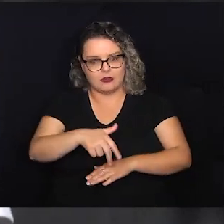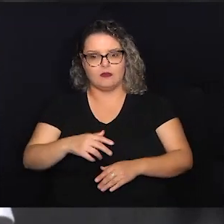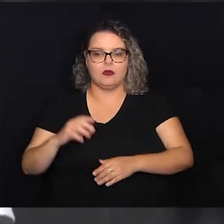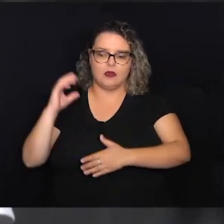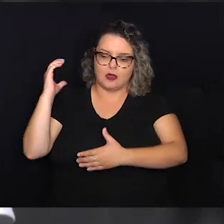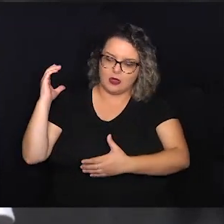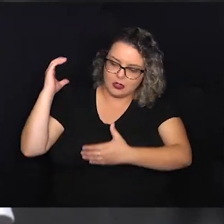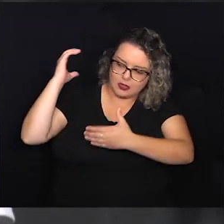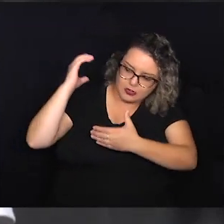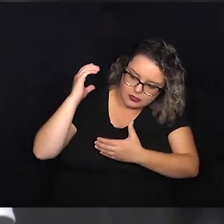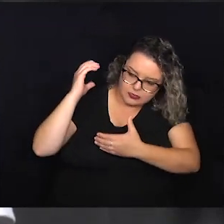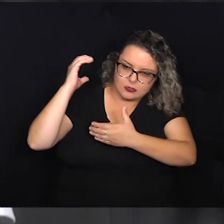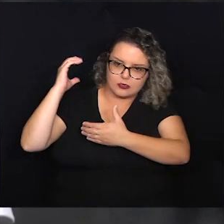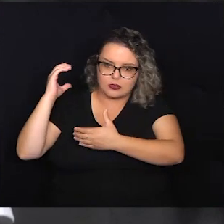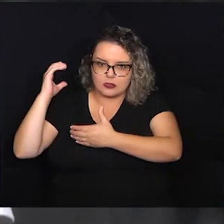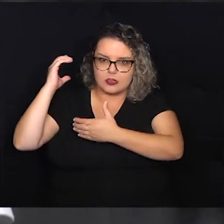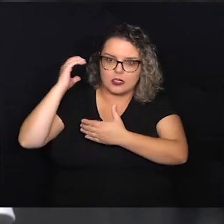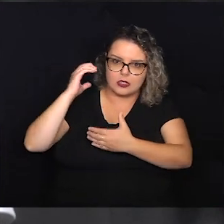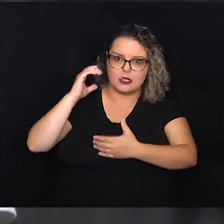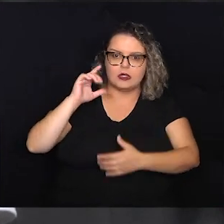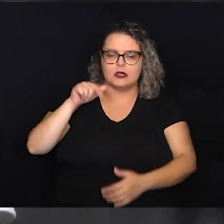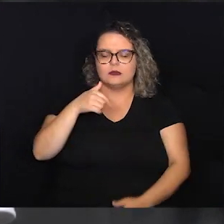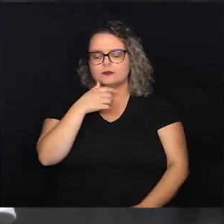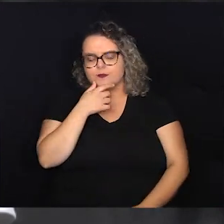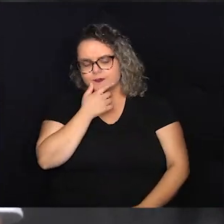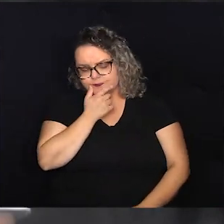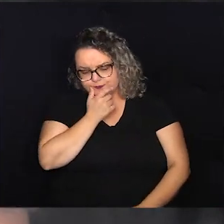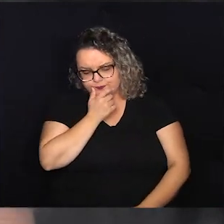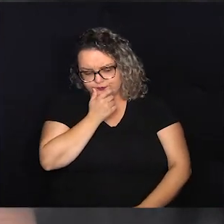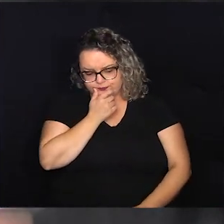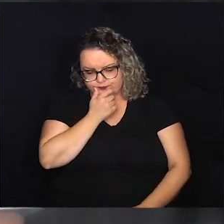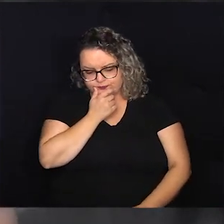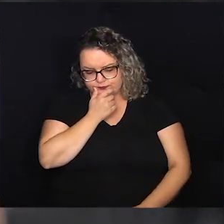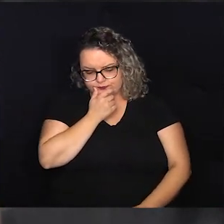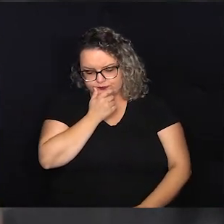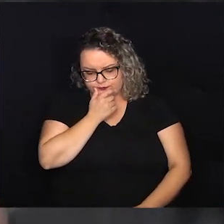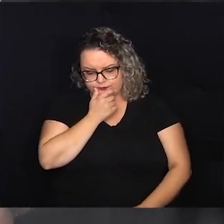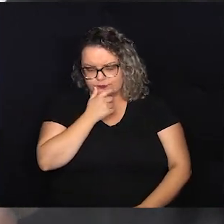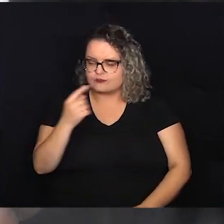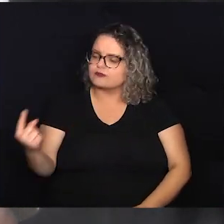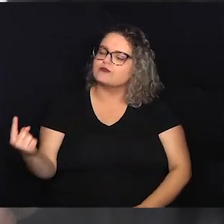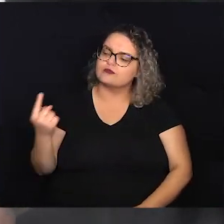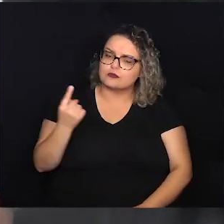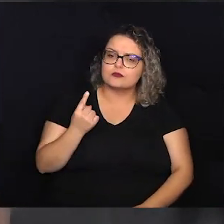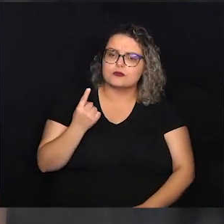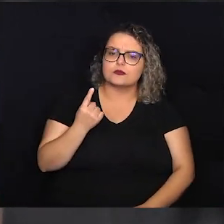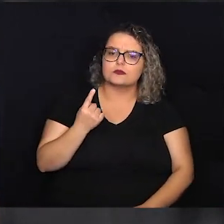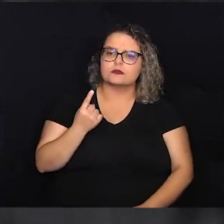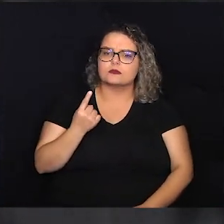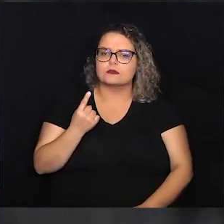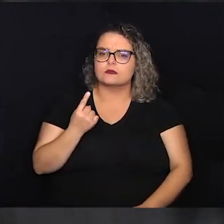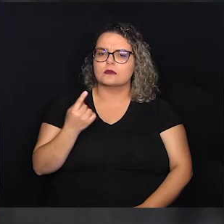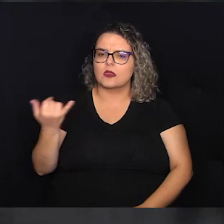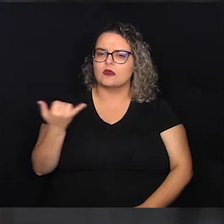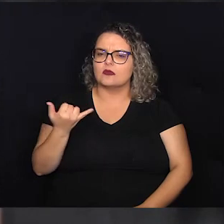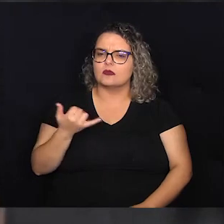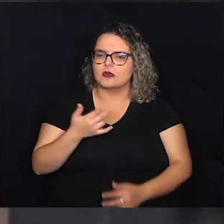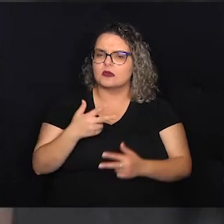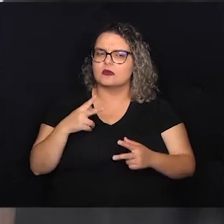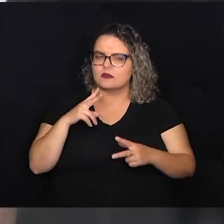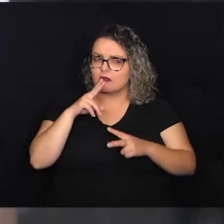meu sócio levou a primeira água, e aí no outro dia, depois dessas 10 águas, ele veio